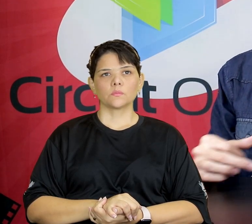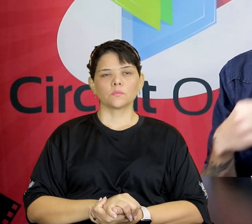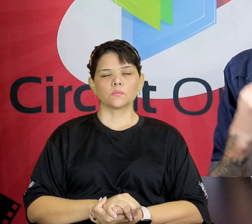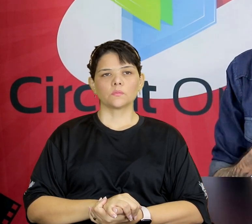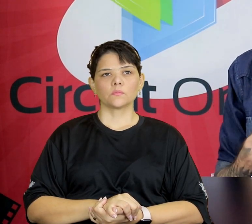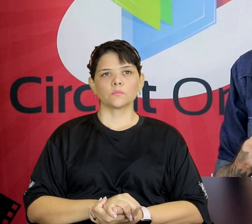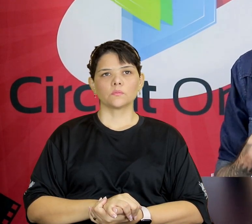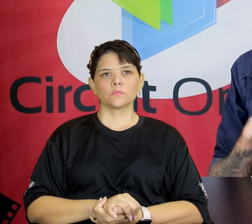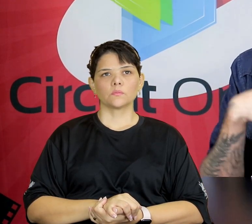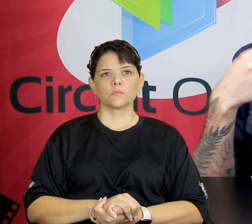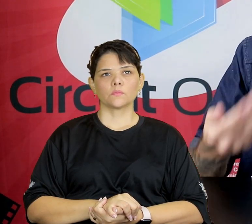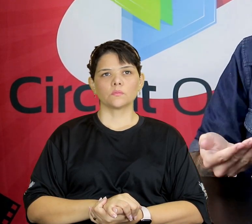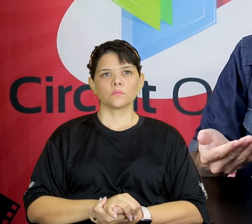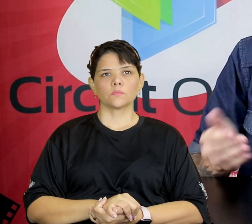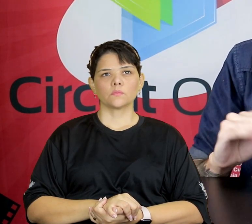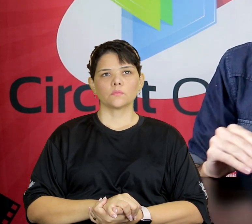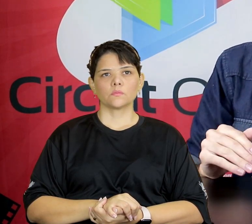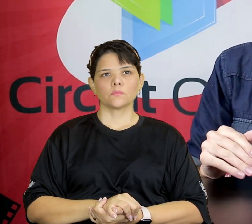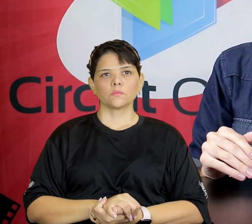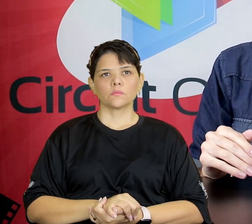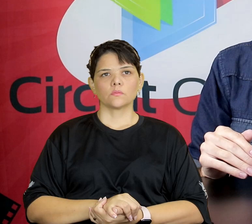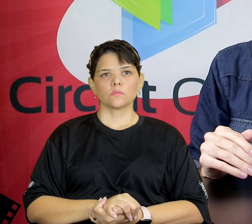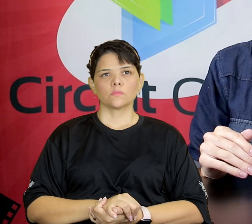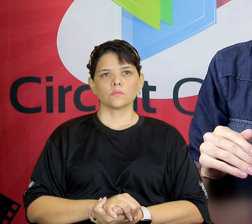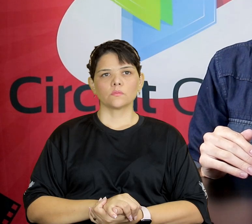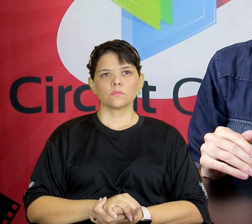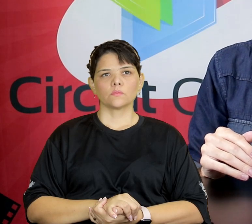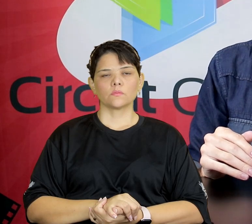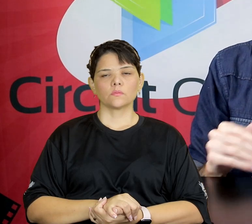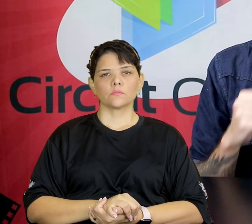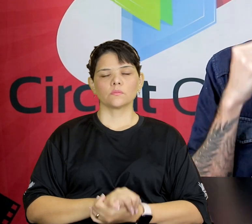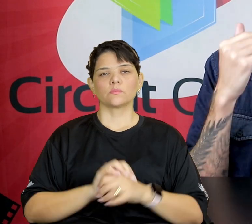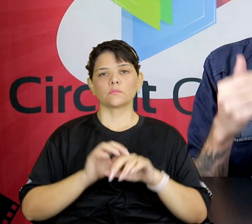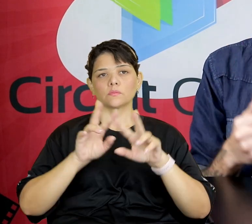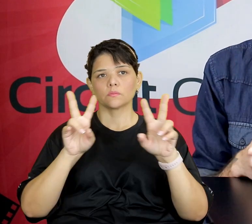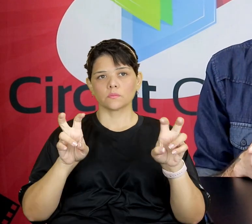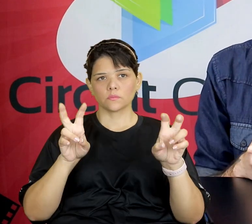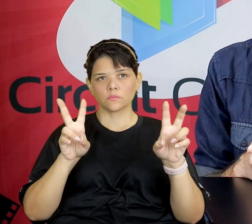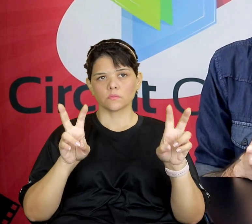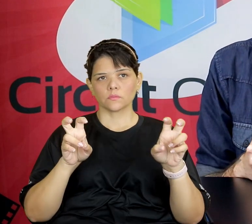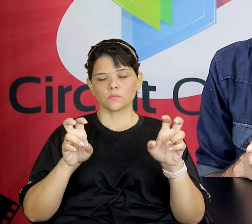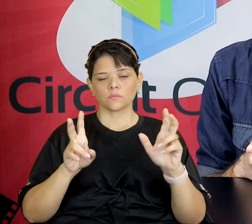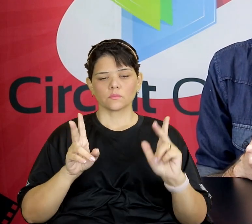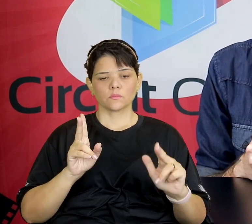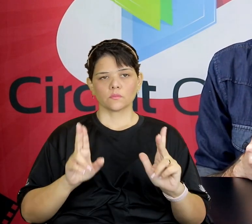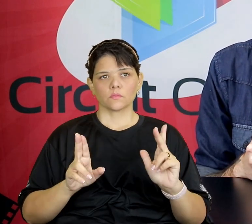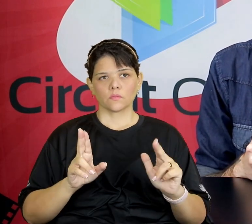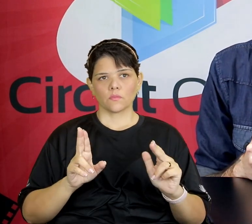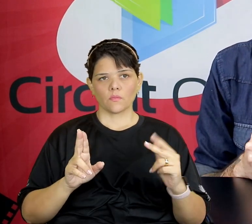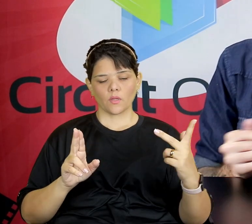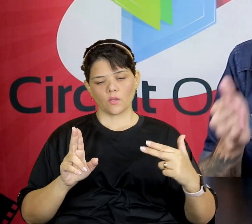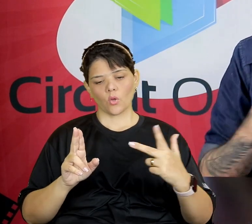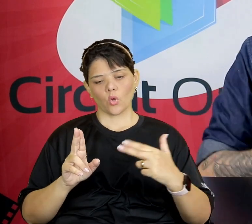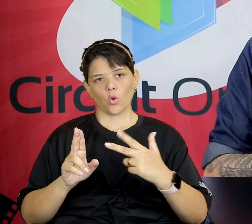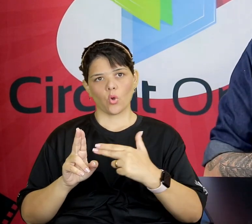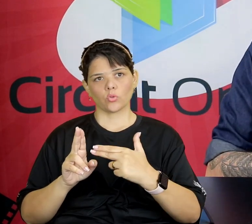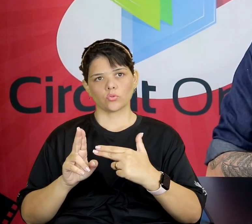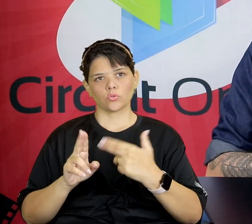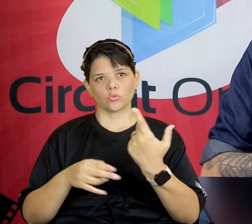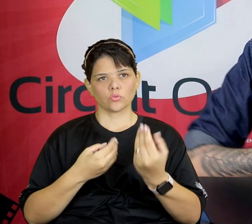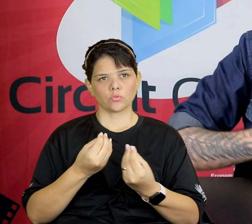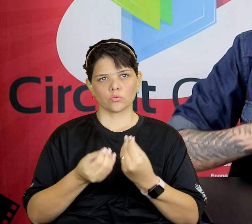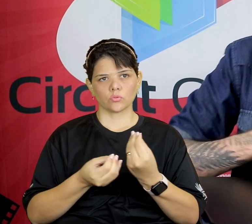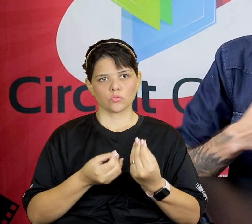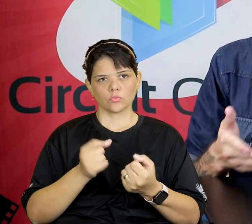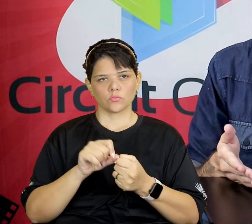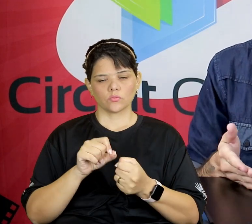Agora, em questão de corte, já entrando nessa temática, a gente tem outro estilo de filme, que ele pode ser mais rápido